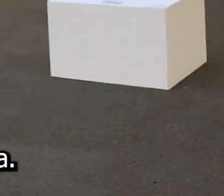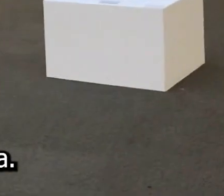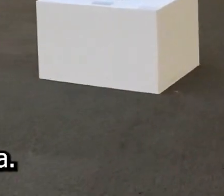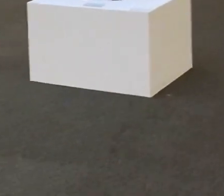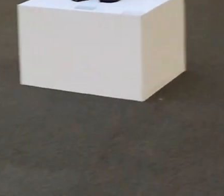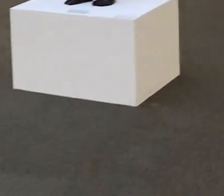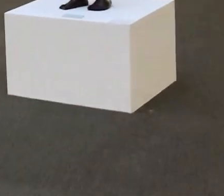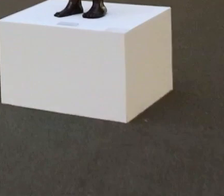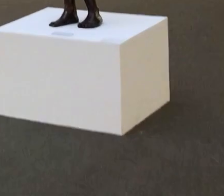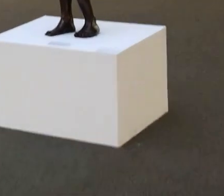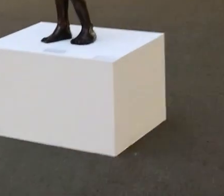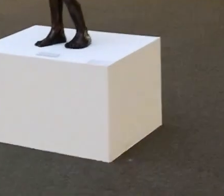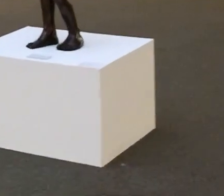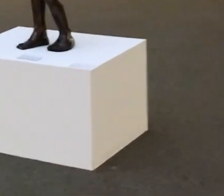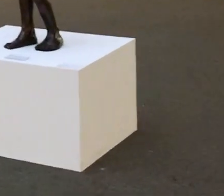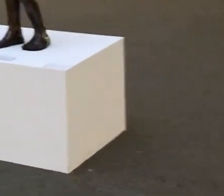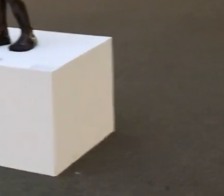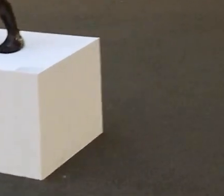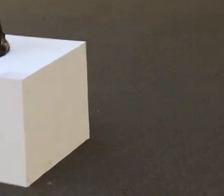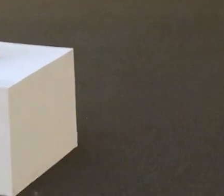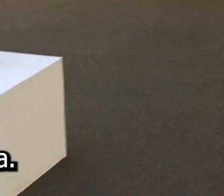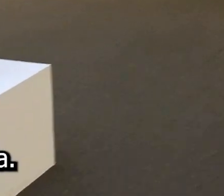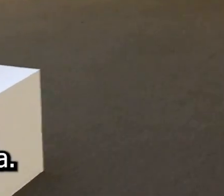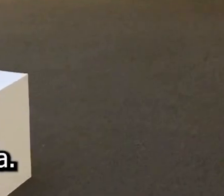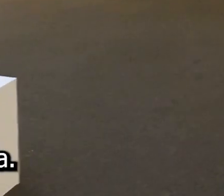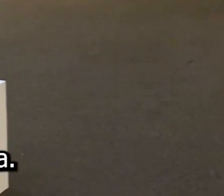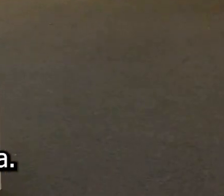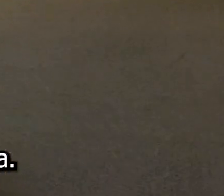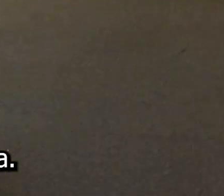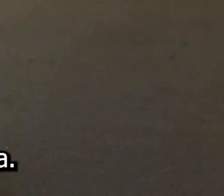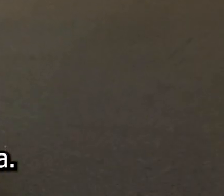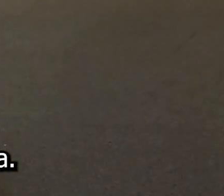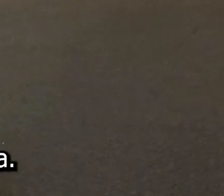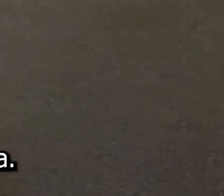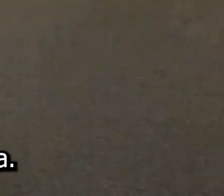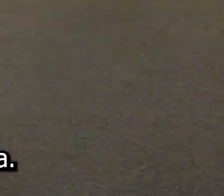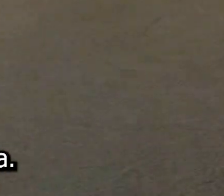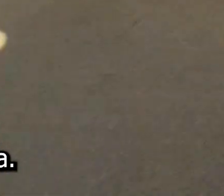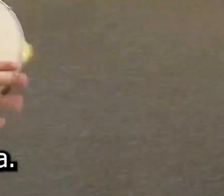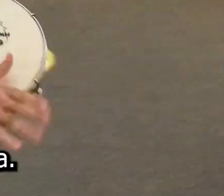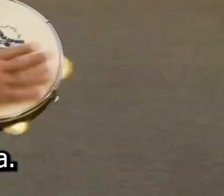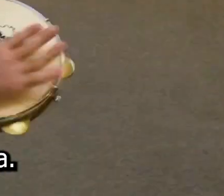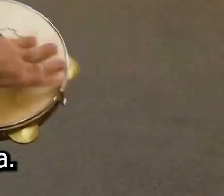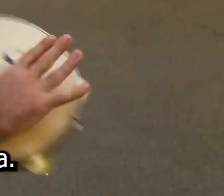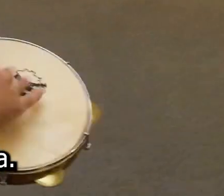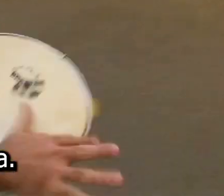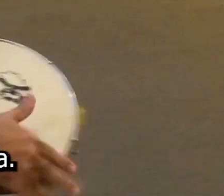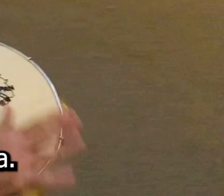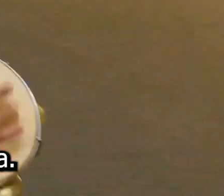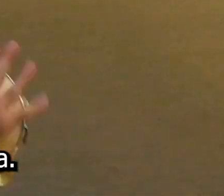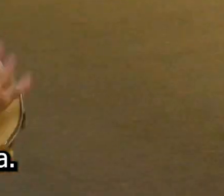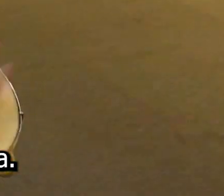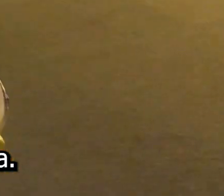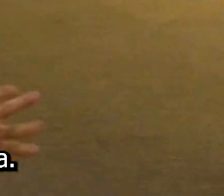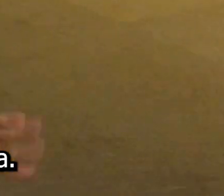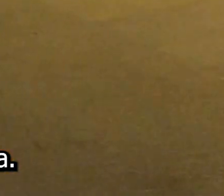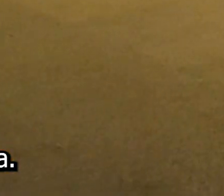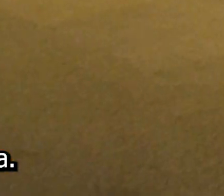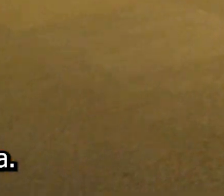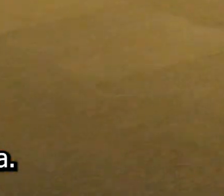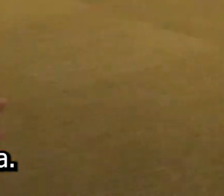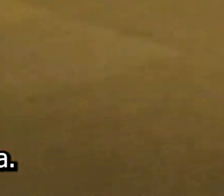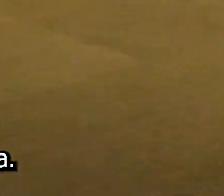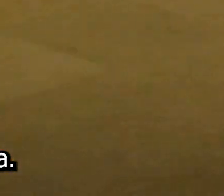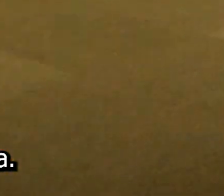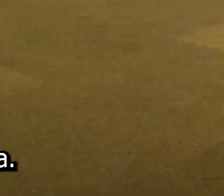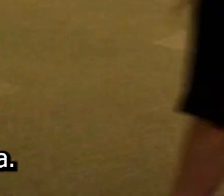pisar no rabuxi, pisar no meio, pisar no meio, meio, quebra se pisar no rabuxi, olha a cobra salamandra é uma cobra de balia, se pisar no meio, quebra se pisar